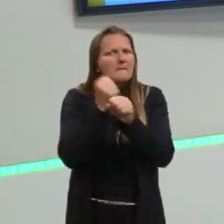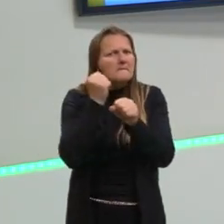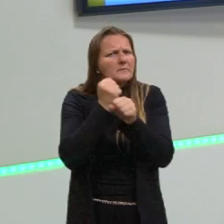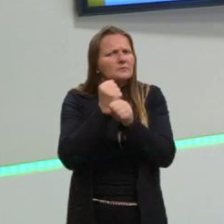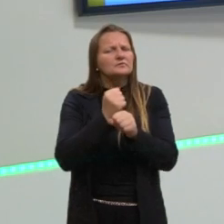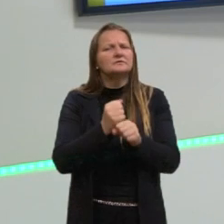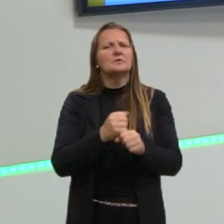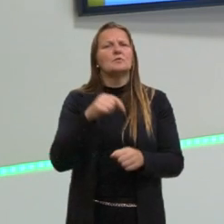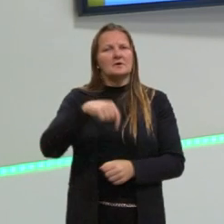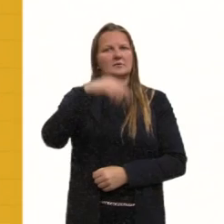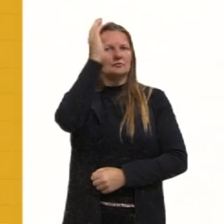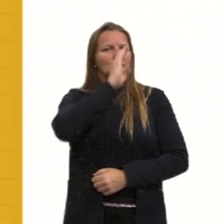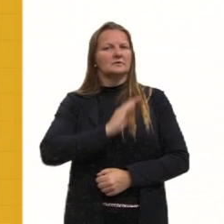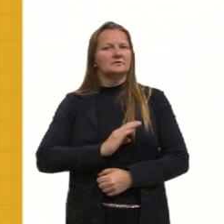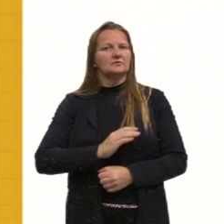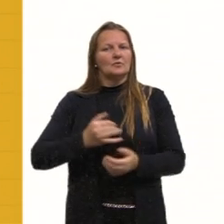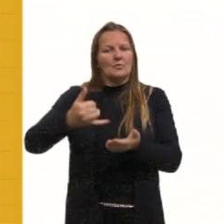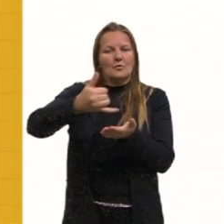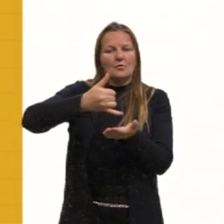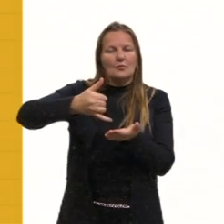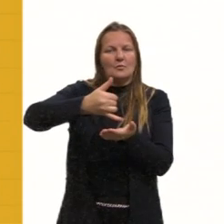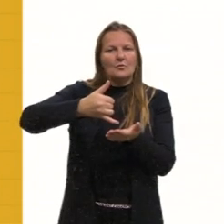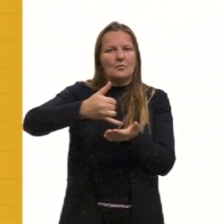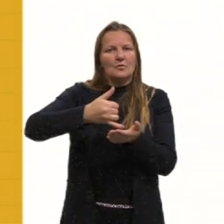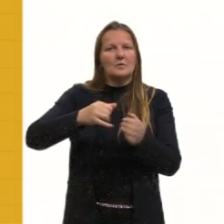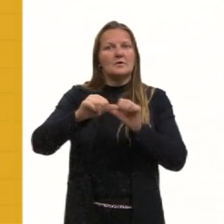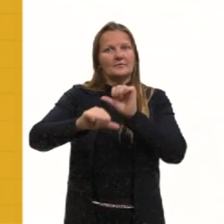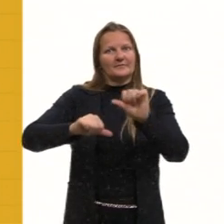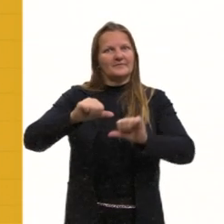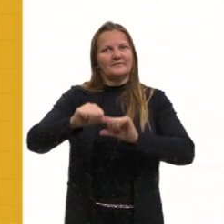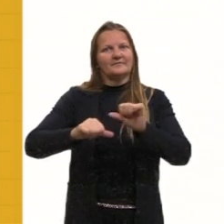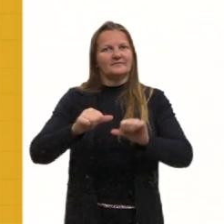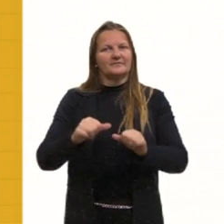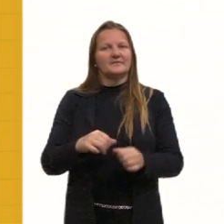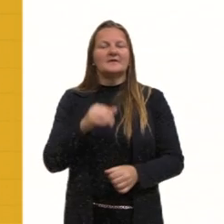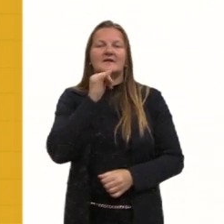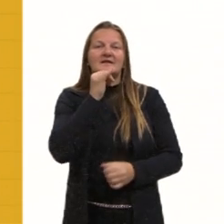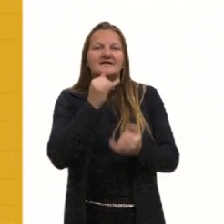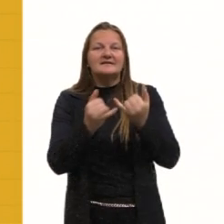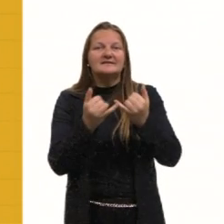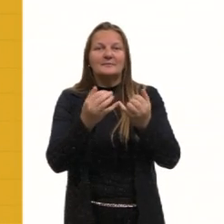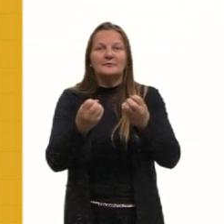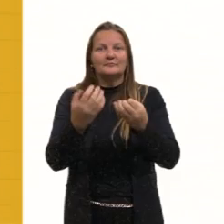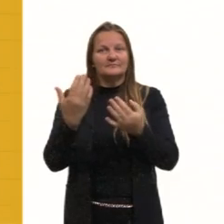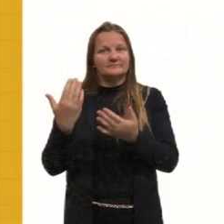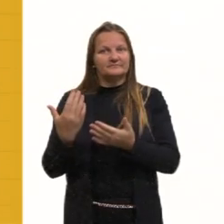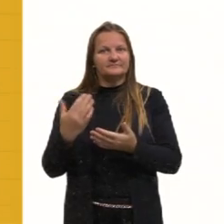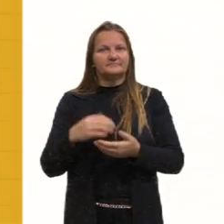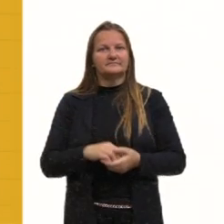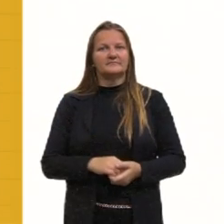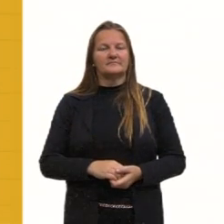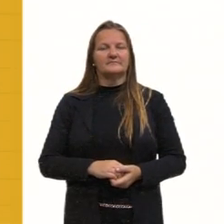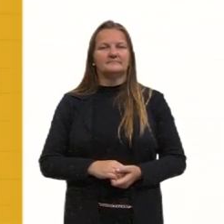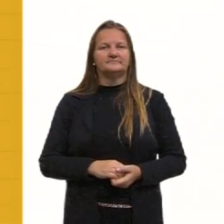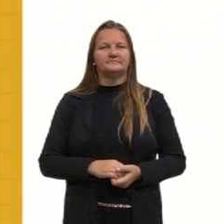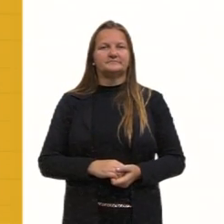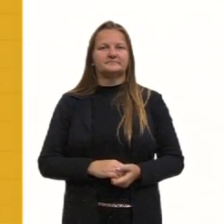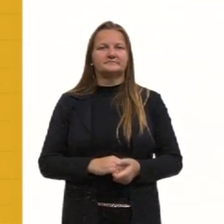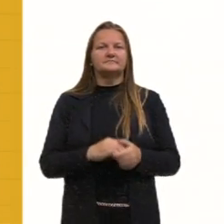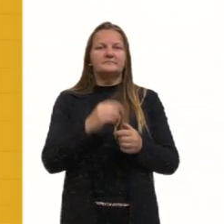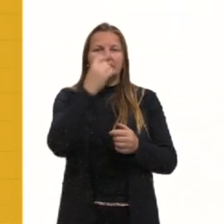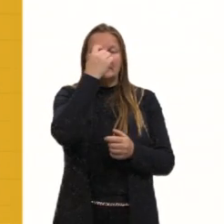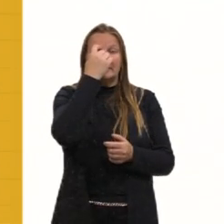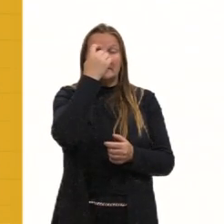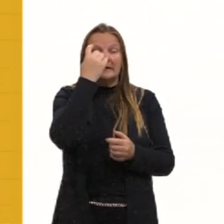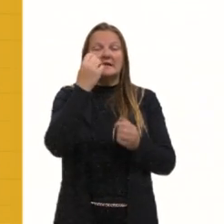esterificação do óleo de soja em meia alcalino que foi exatamente um exemplo que eu trouxe em aula que nós trabalhamos ali